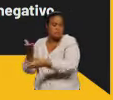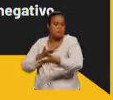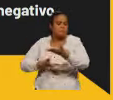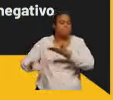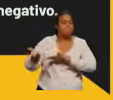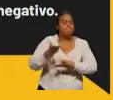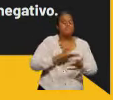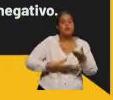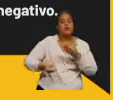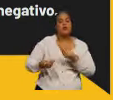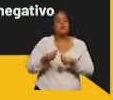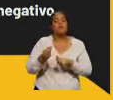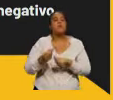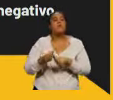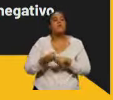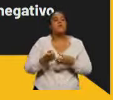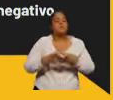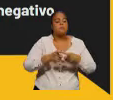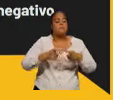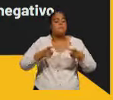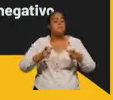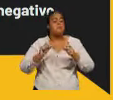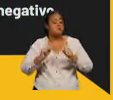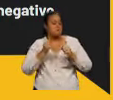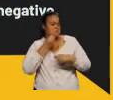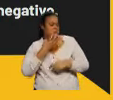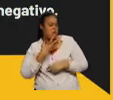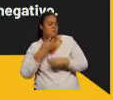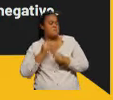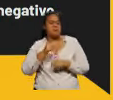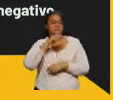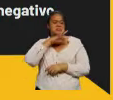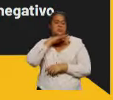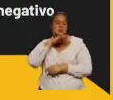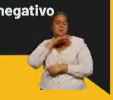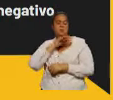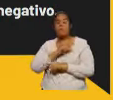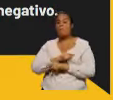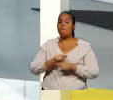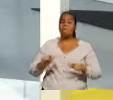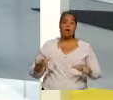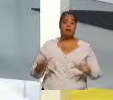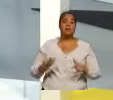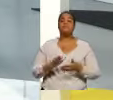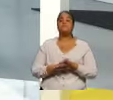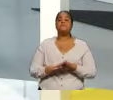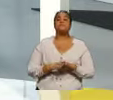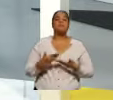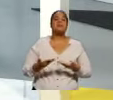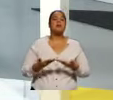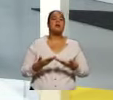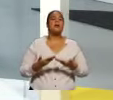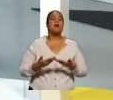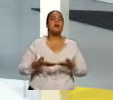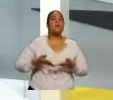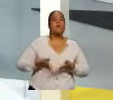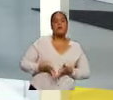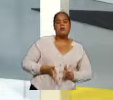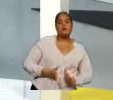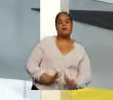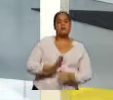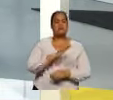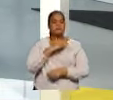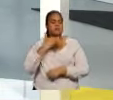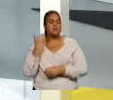migrações sair o crescimento pode ser positivo negativo ou nulo se o que a taxa de natalidade e mortalidade